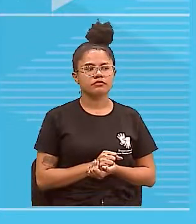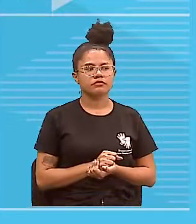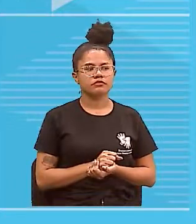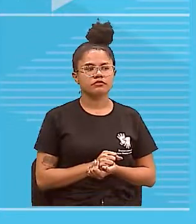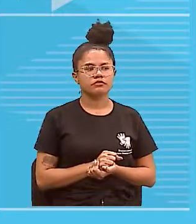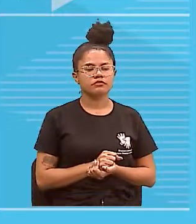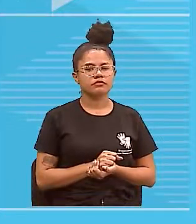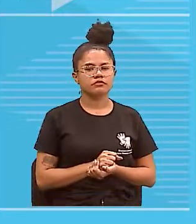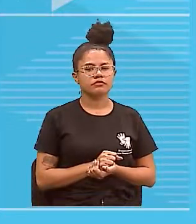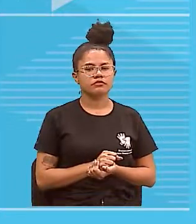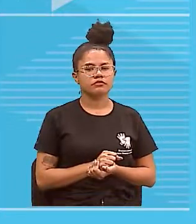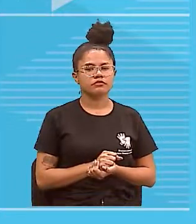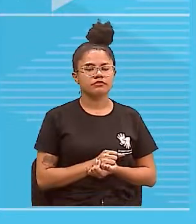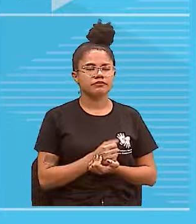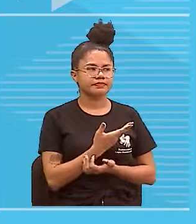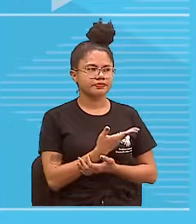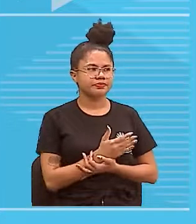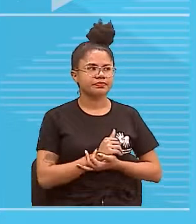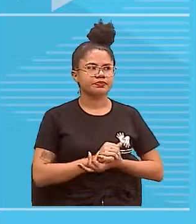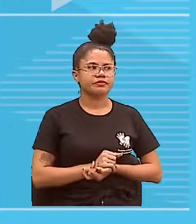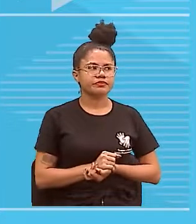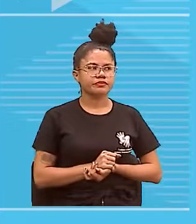a igreja